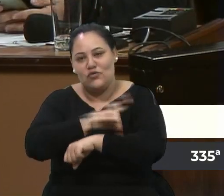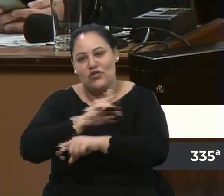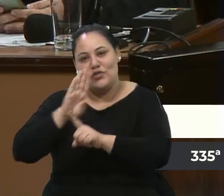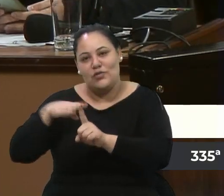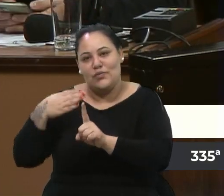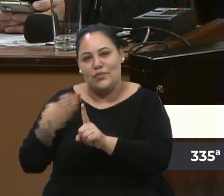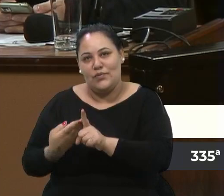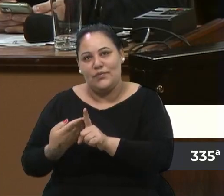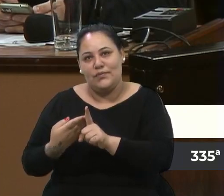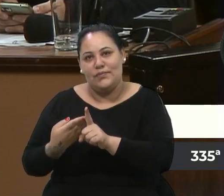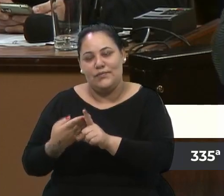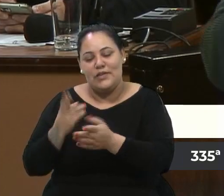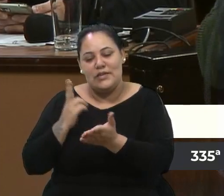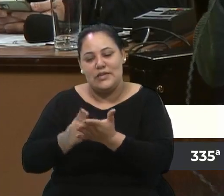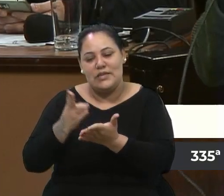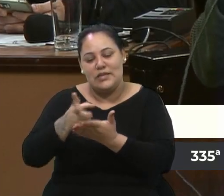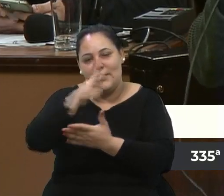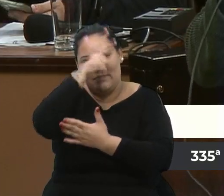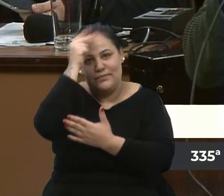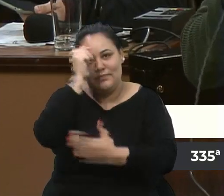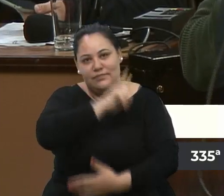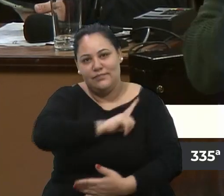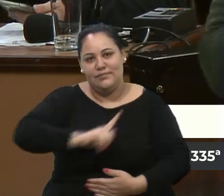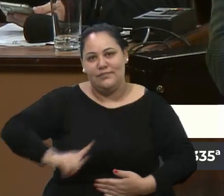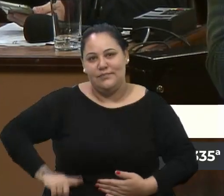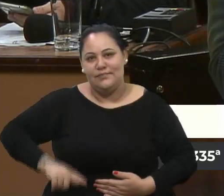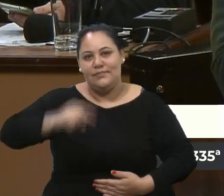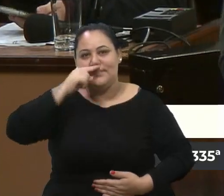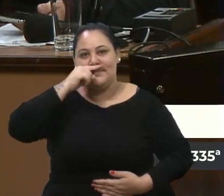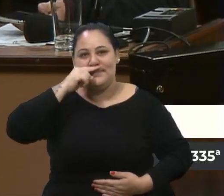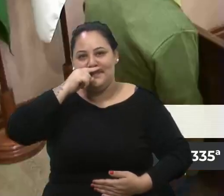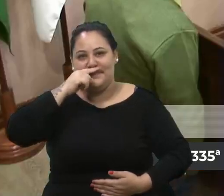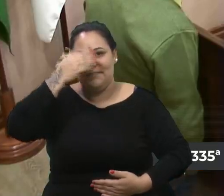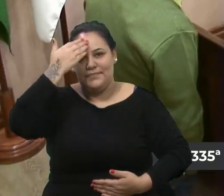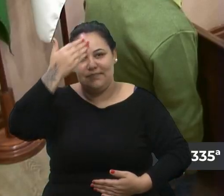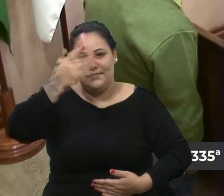sempre prefeito e governador José Ivo Sartori. Obrigado, presidente. Obrigado.